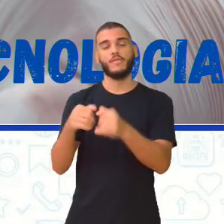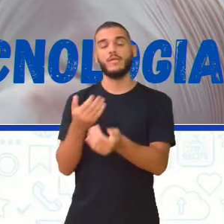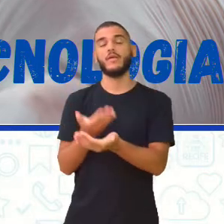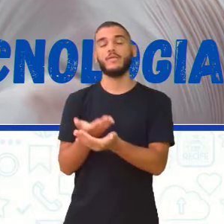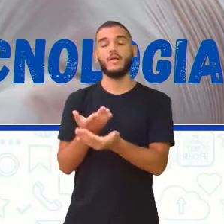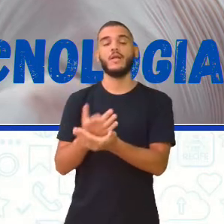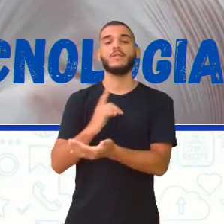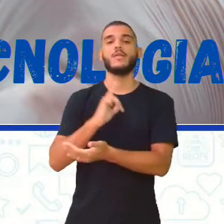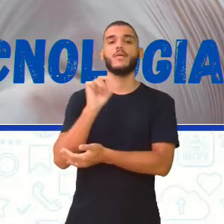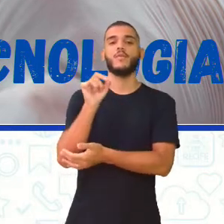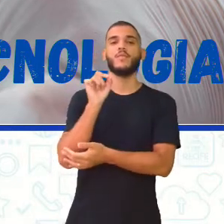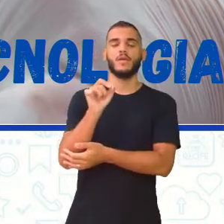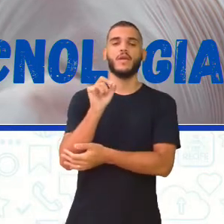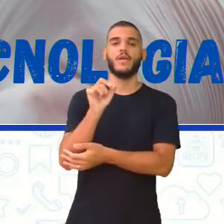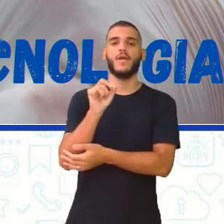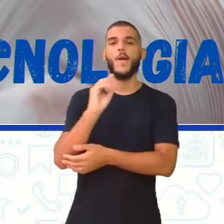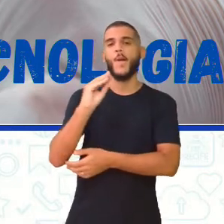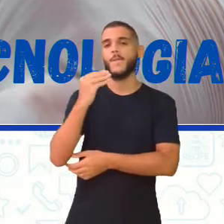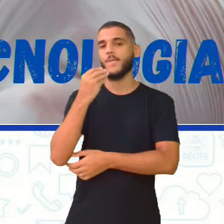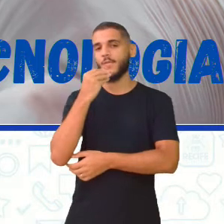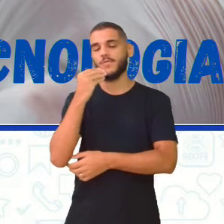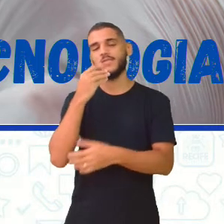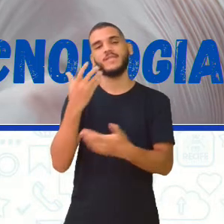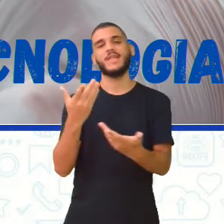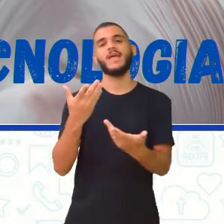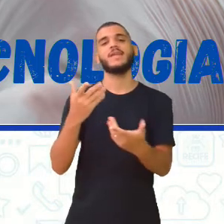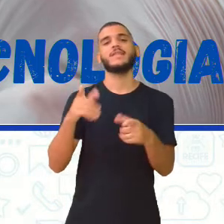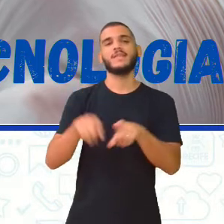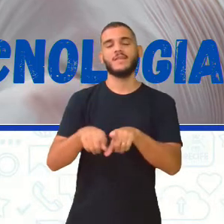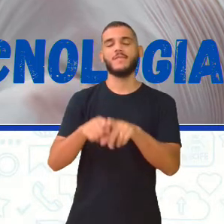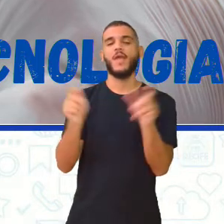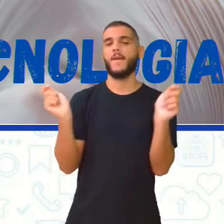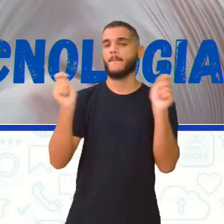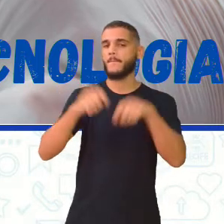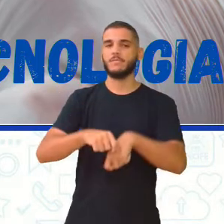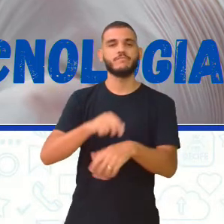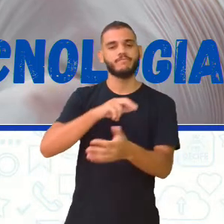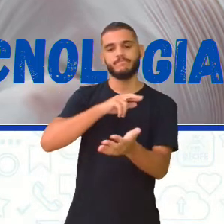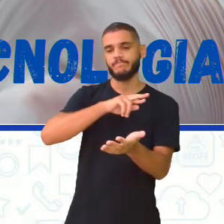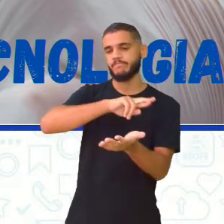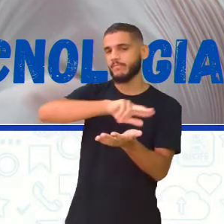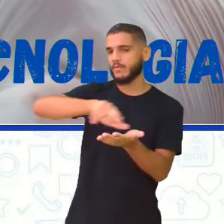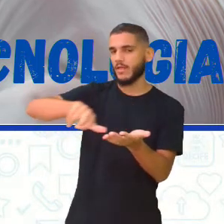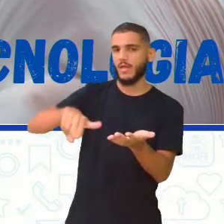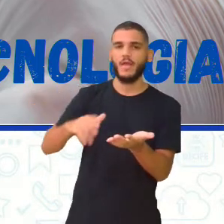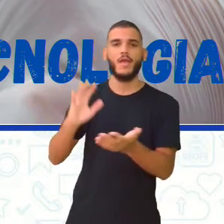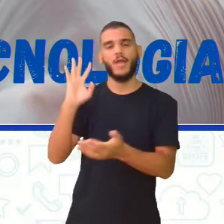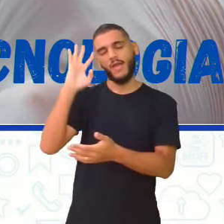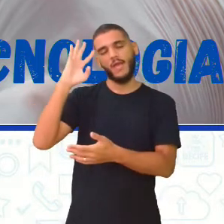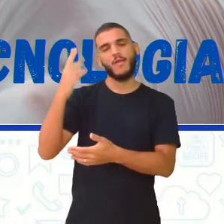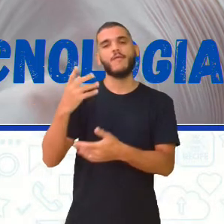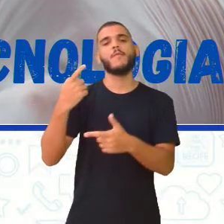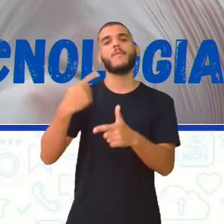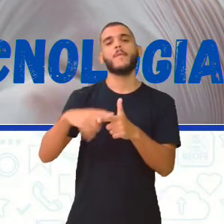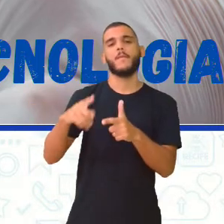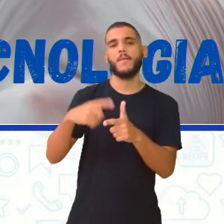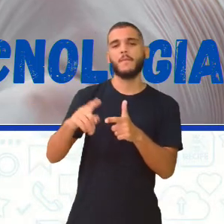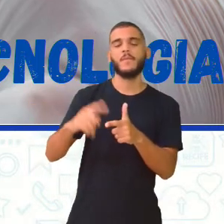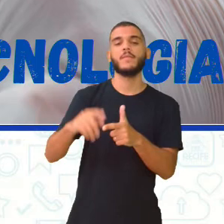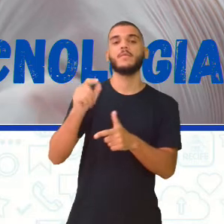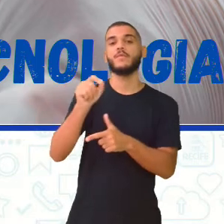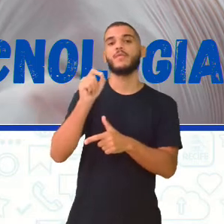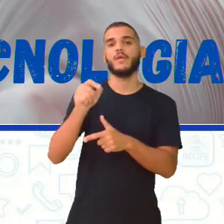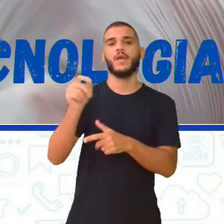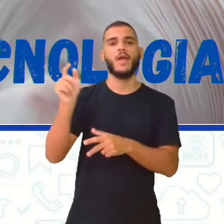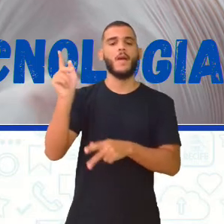temos já uma luz no fim do túnel, ou seja, possibilidades de resolver esse problema de uma superpopulação que já está,